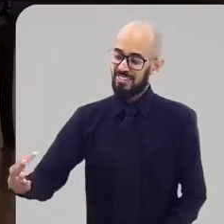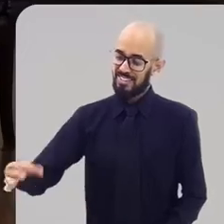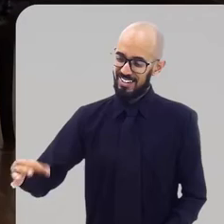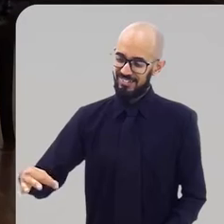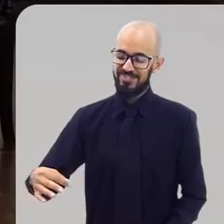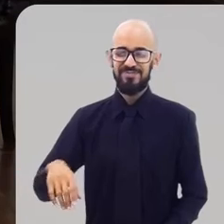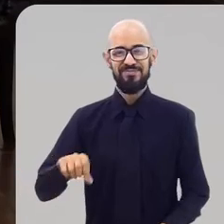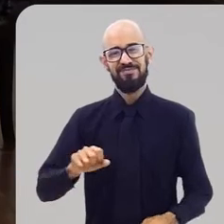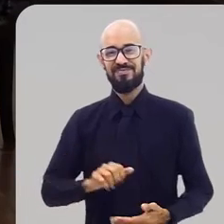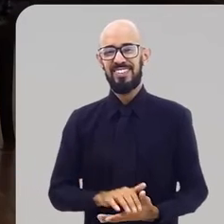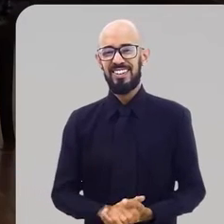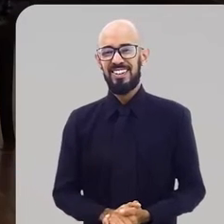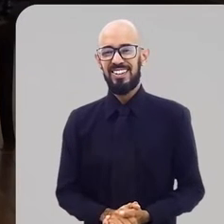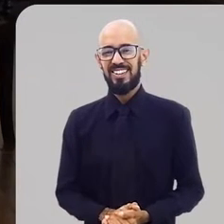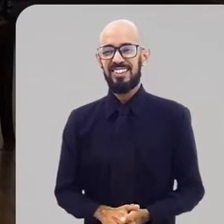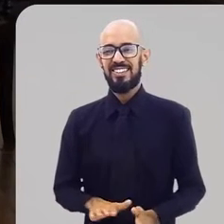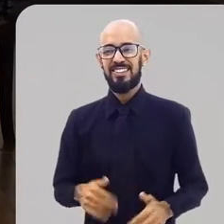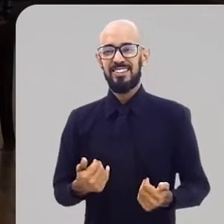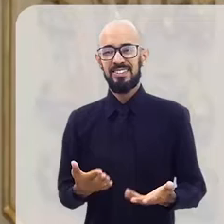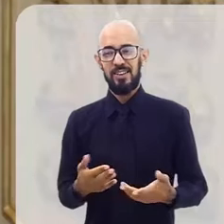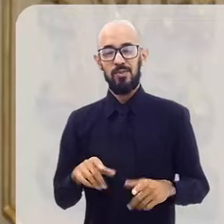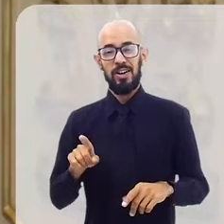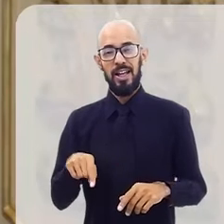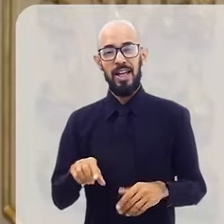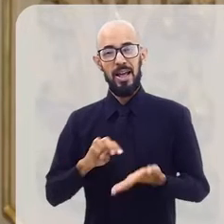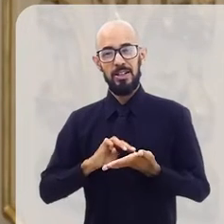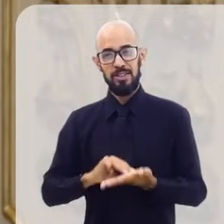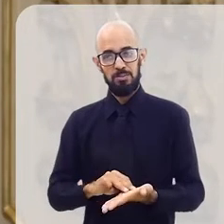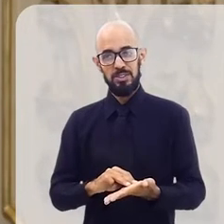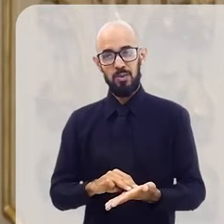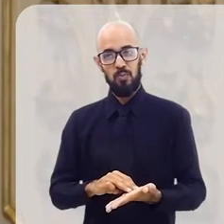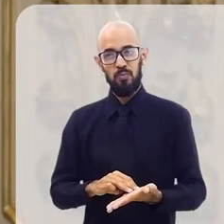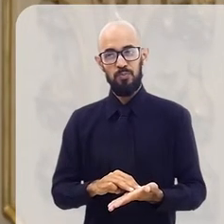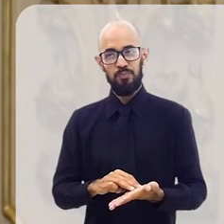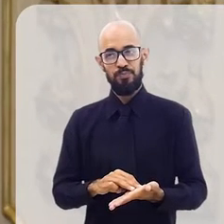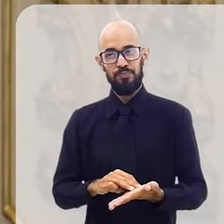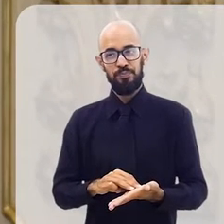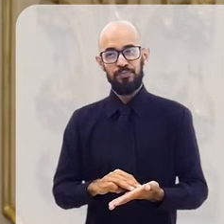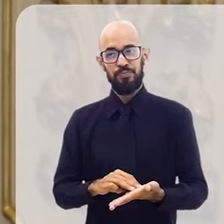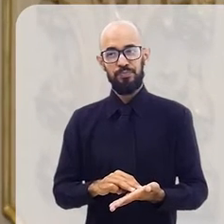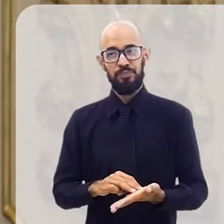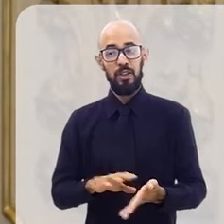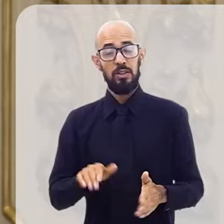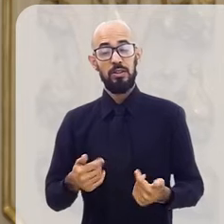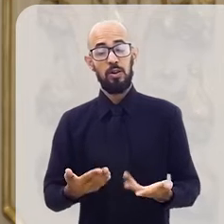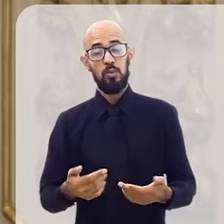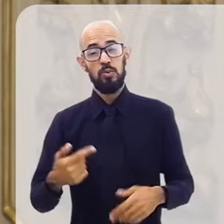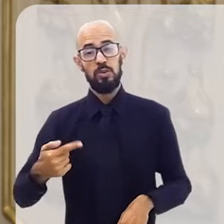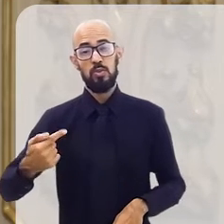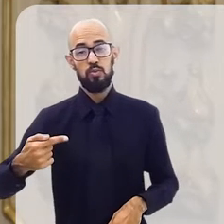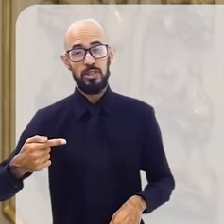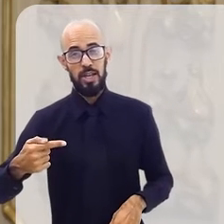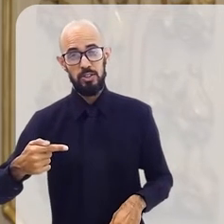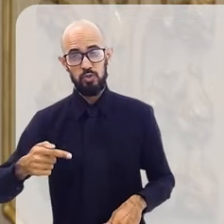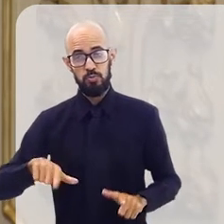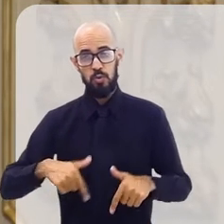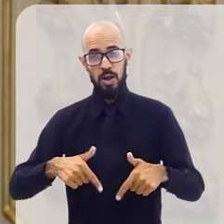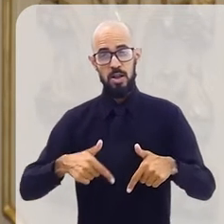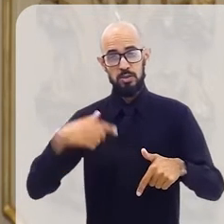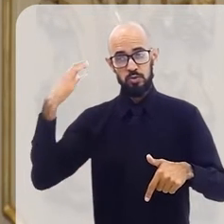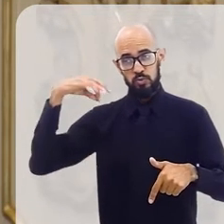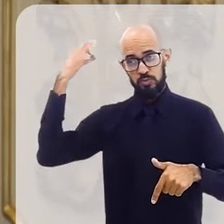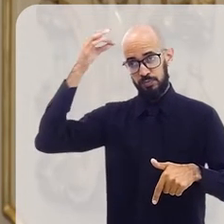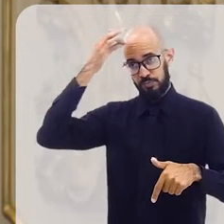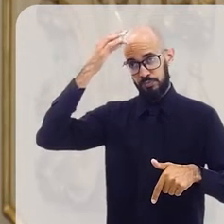é exatamente a então aí esta a missão olha e também o sétimo Sacramento que